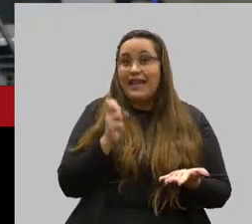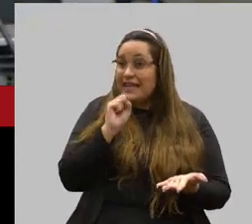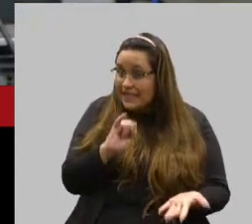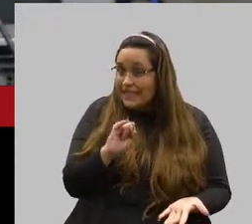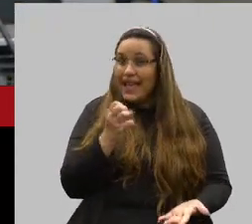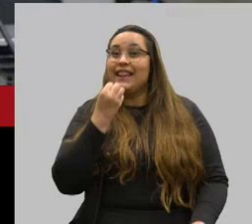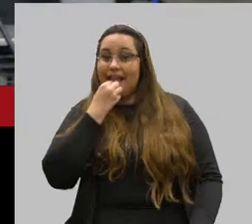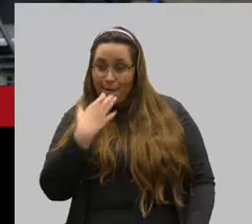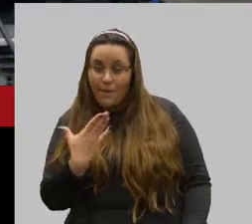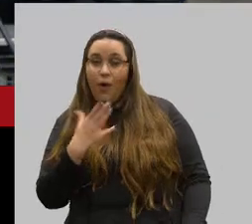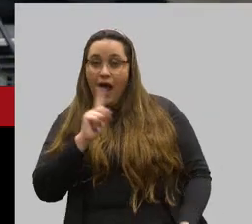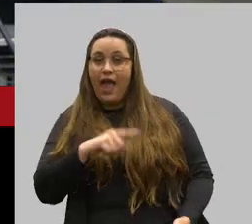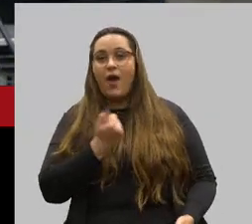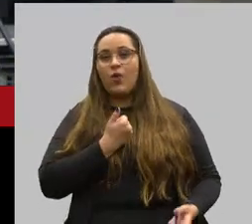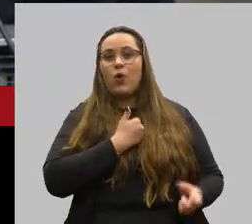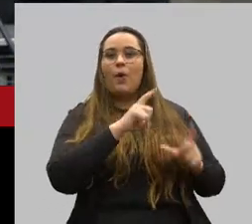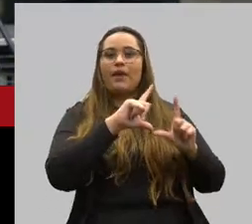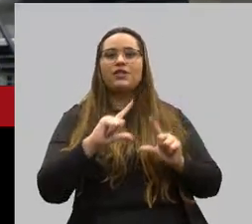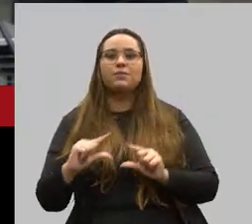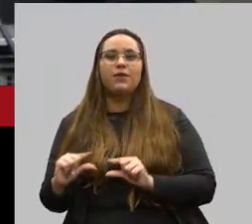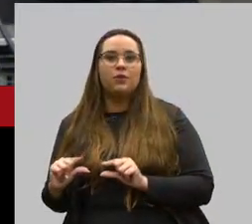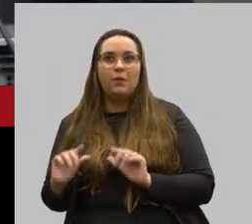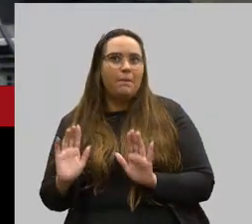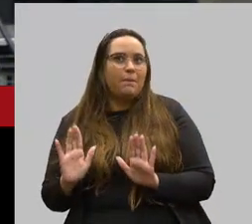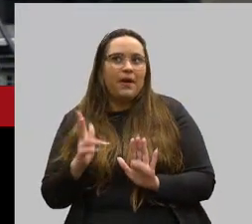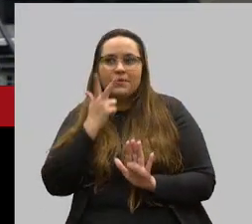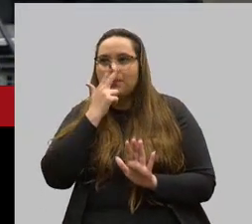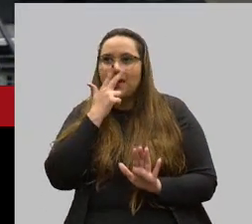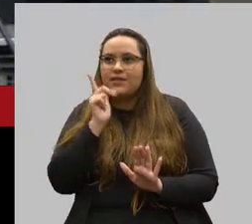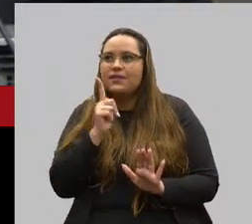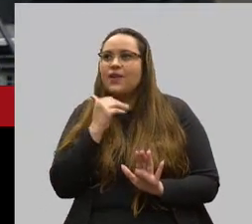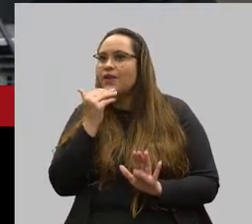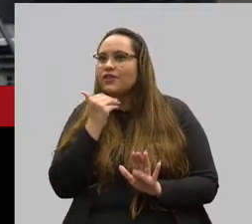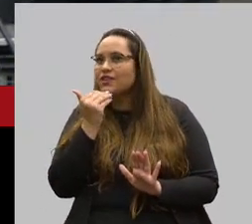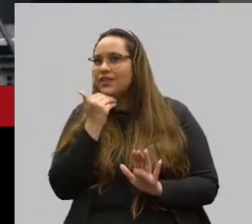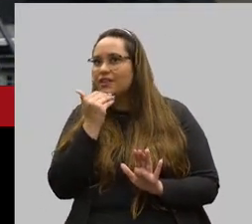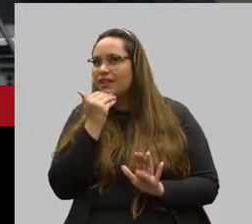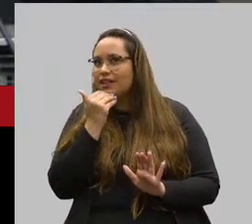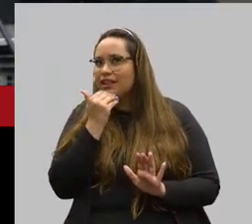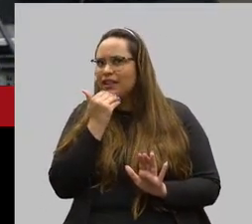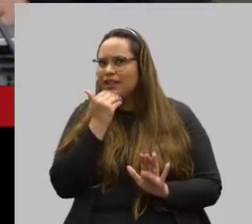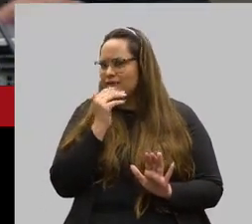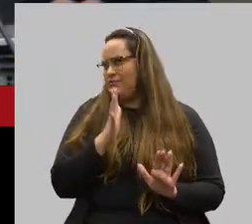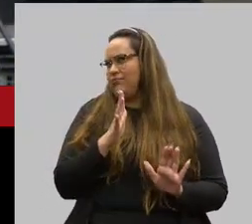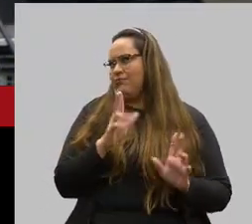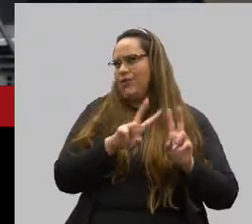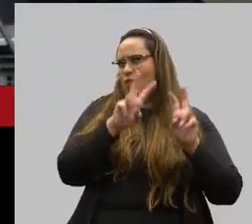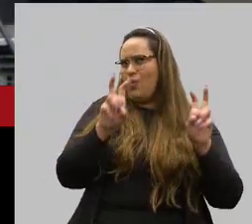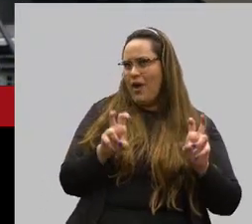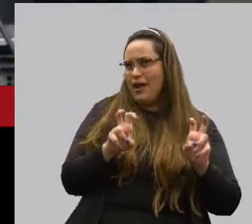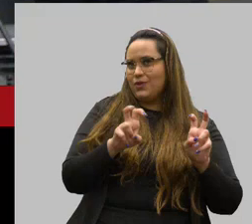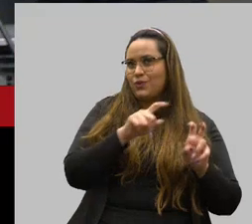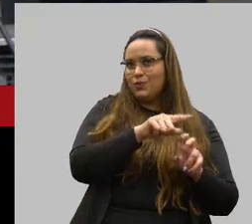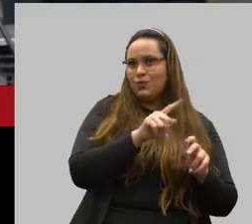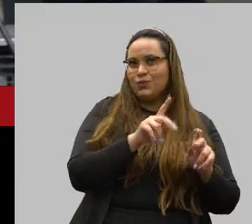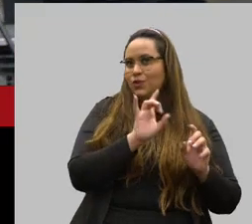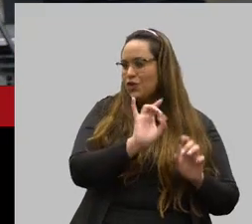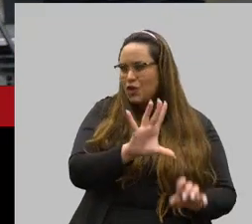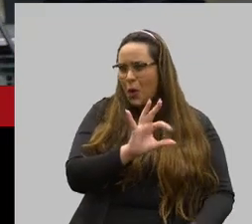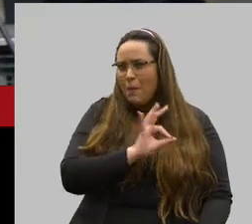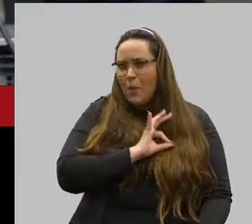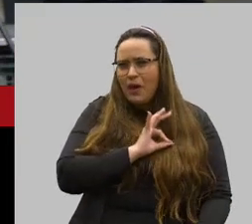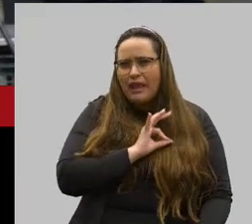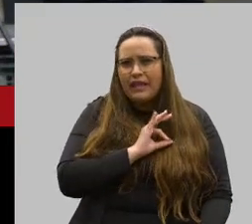diminuindo então e esse não é um assunto só da Polícia Civil eu tô perguntando aqui porque é também da polícia civ